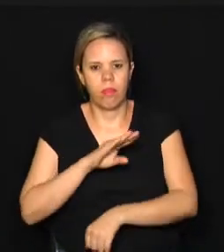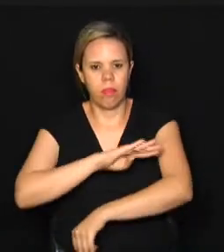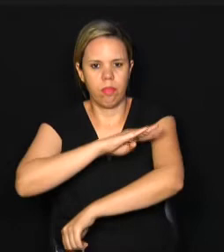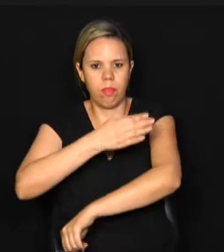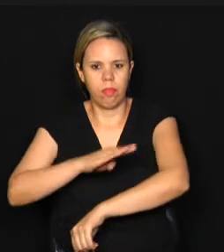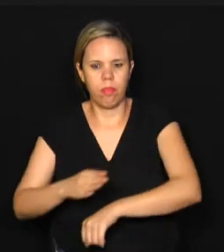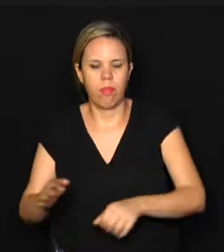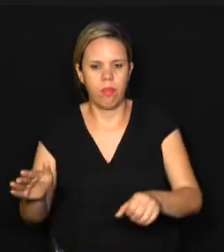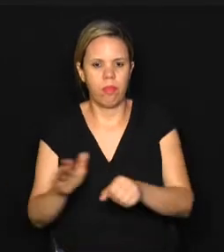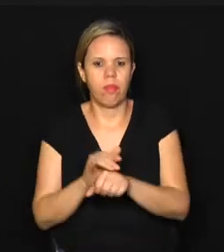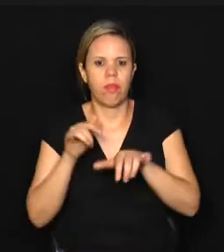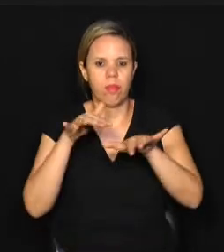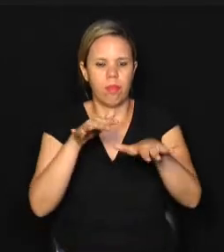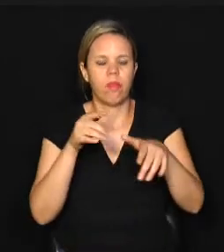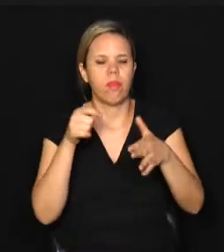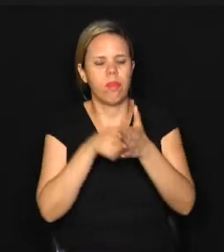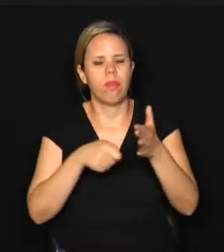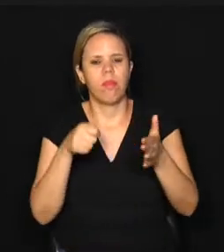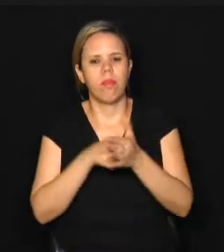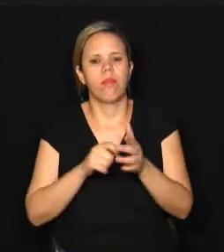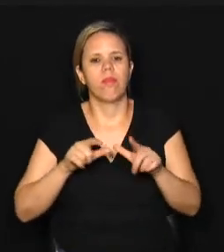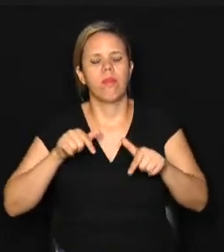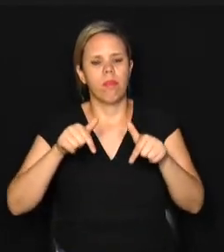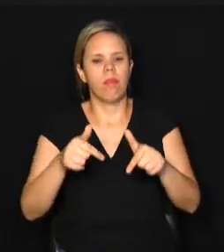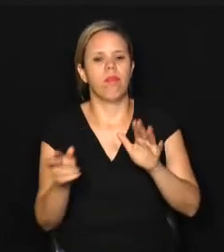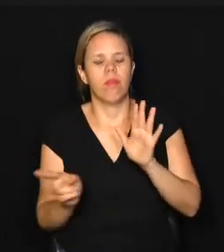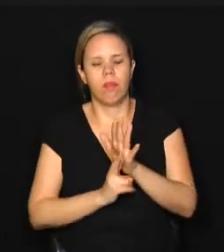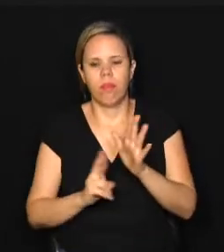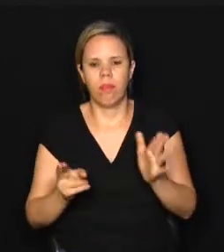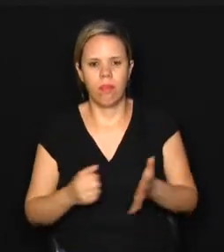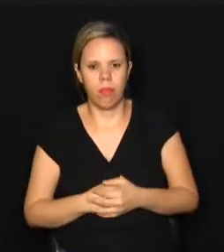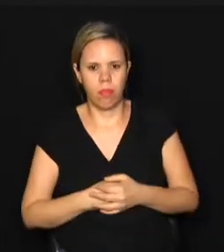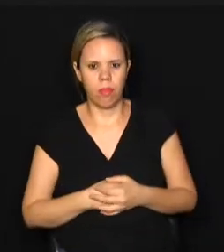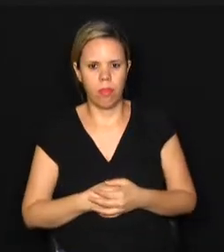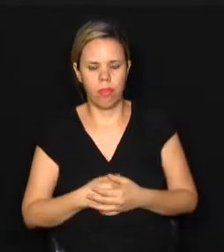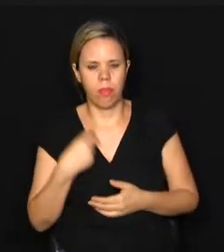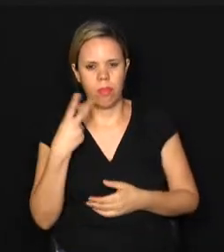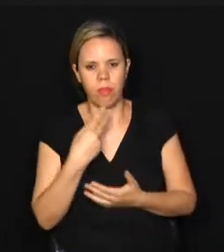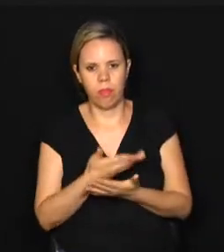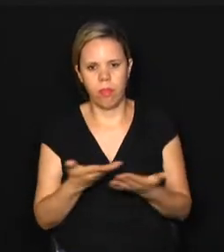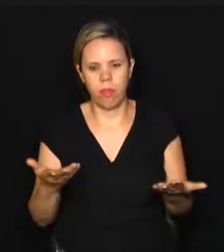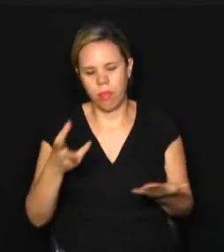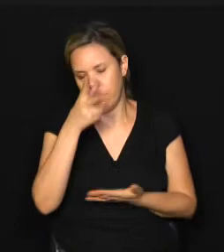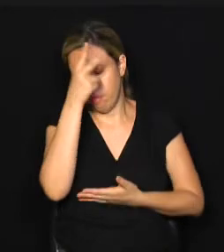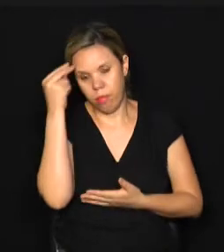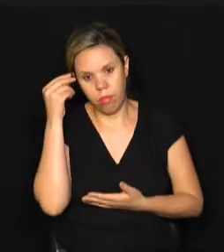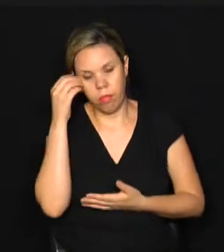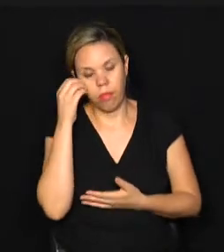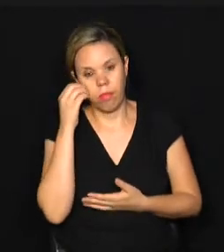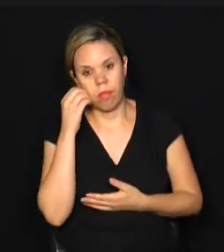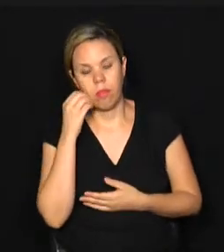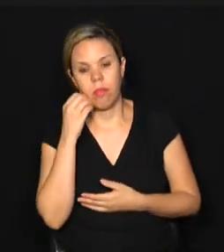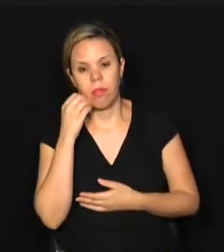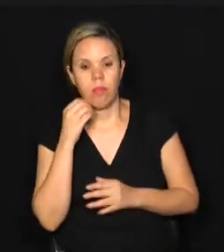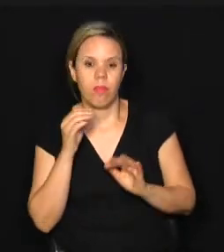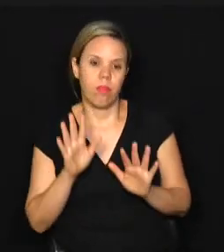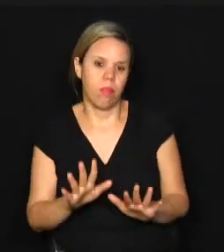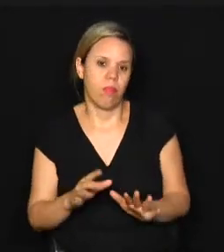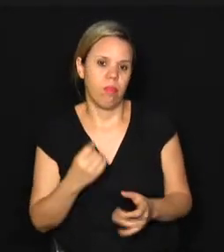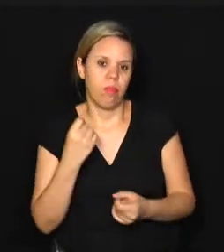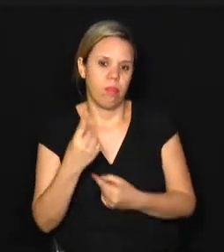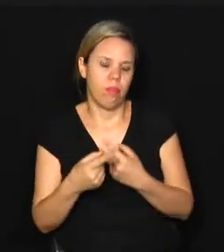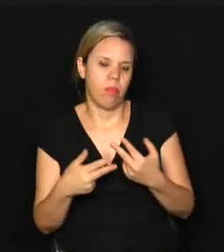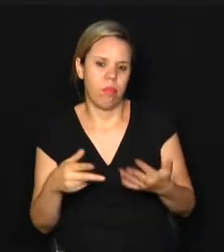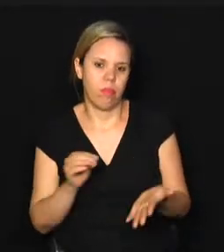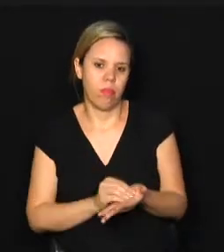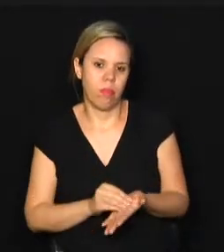e foi cobrar atitudes deles, dos representantes, dos vereadores, do prefeito. E apesar de ter algumas